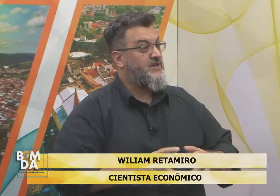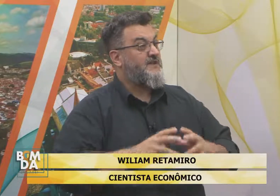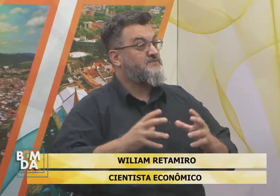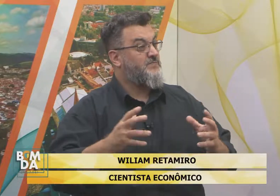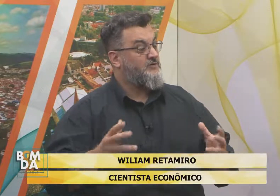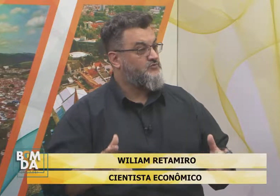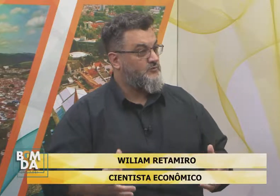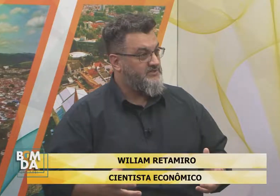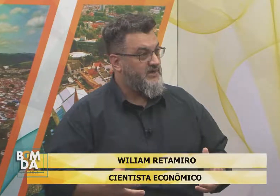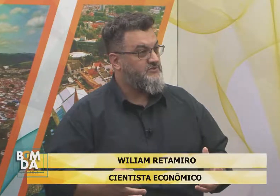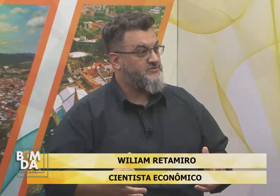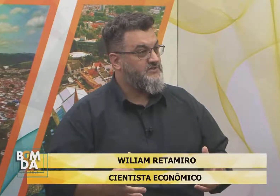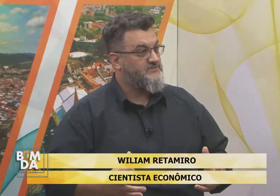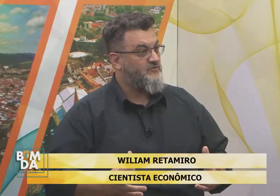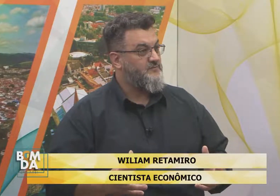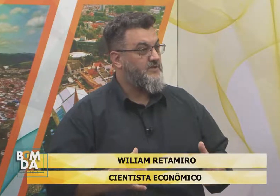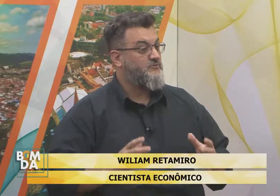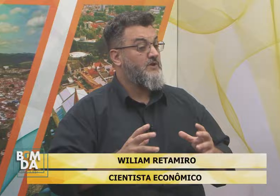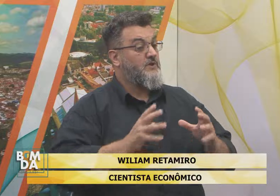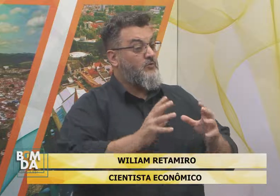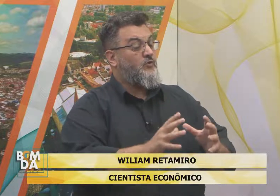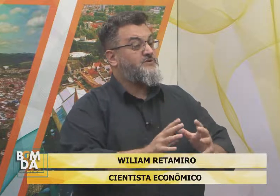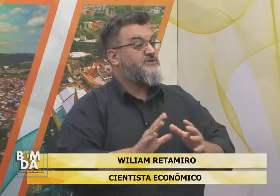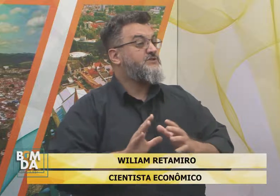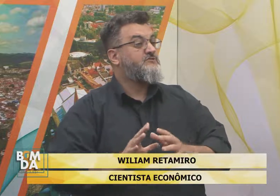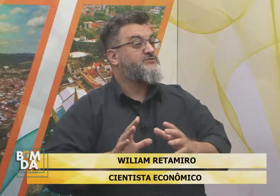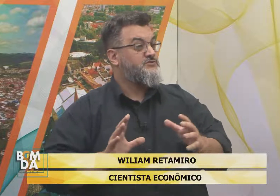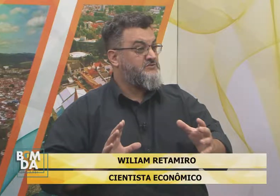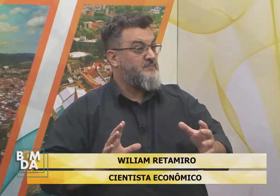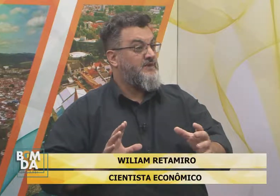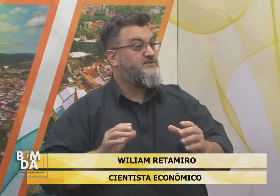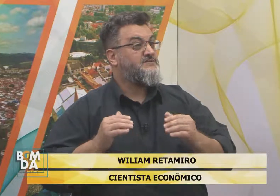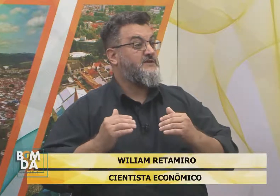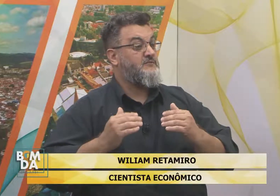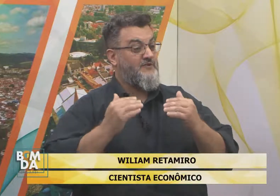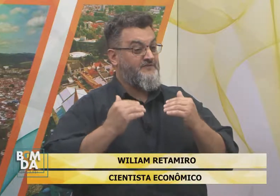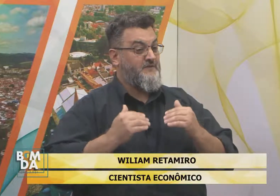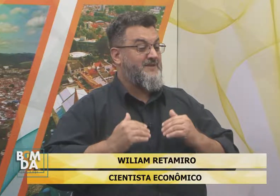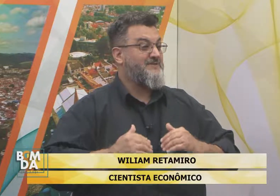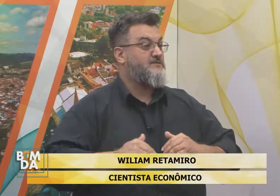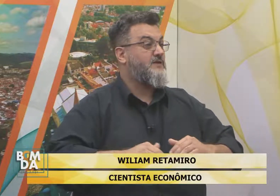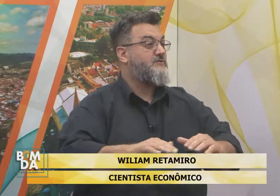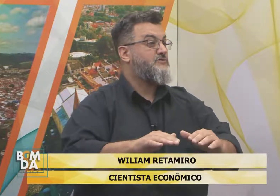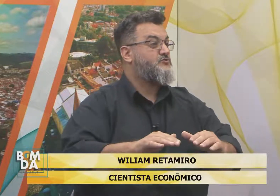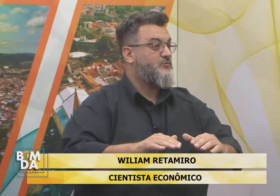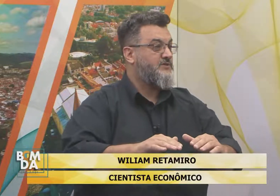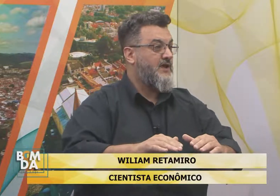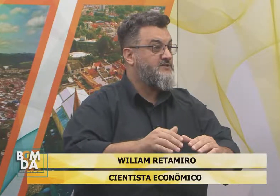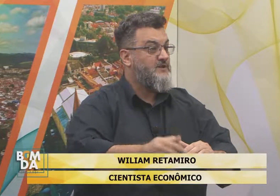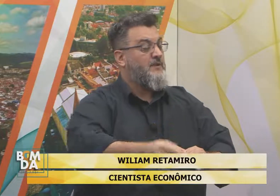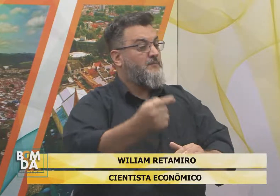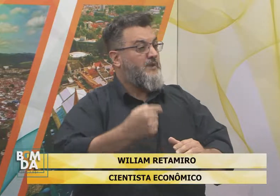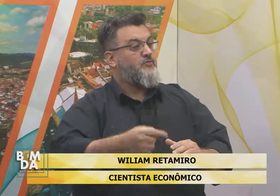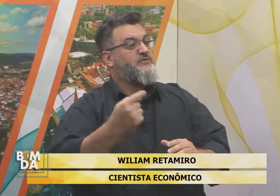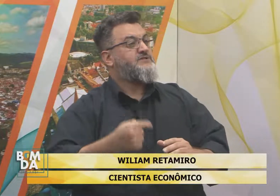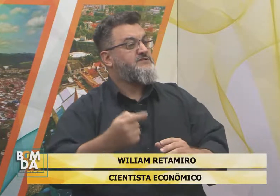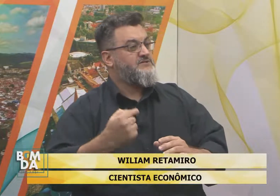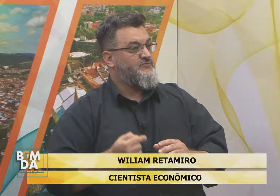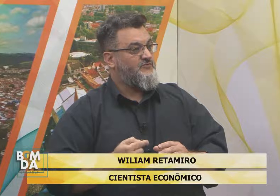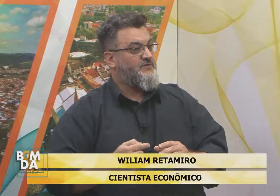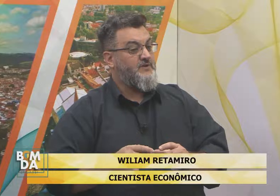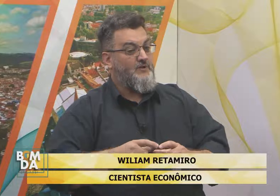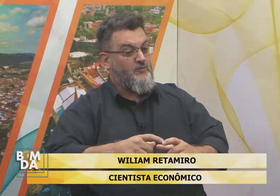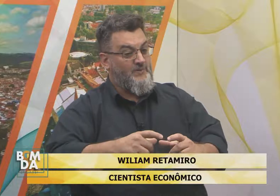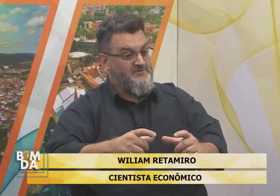moedas sociais, bancos comunitários de desenvolvimento, com o objetivo de justamente ser uma ferramenta dentro das comunidades para poder